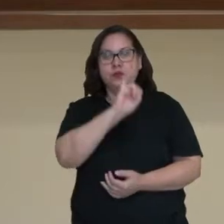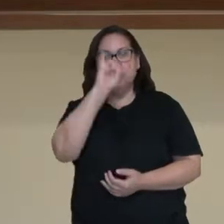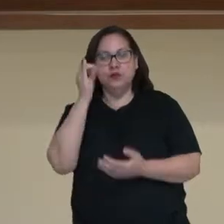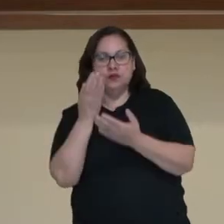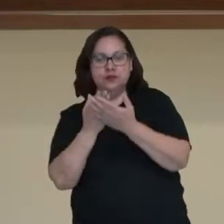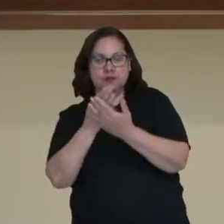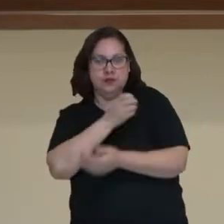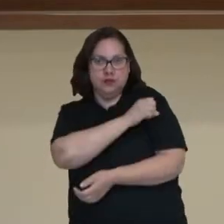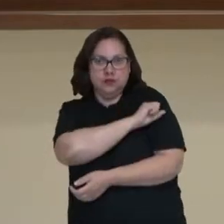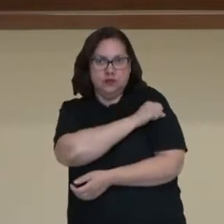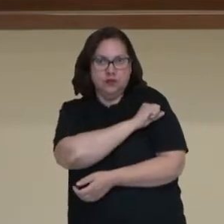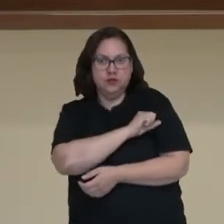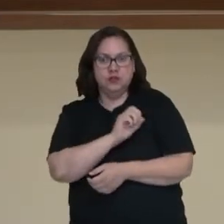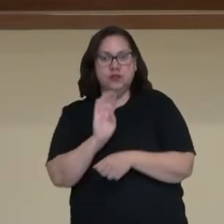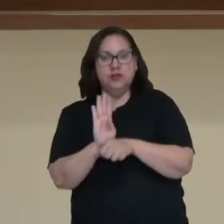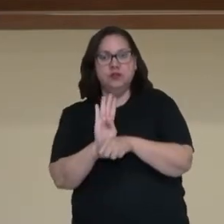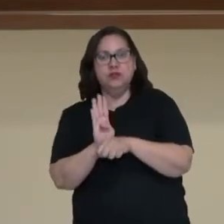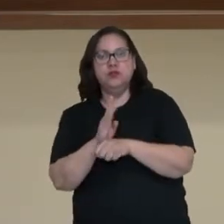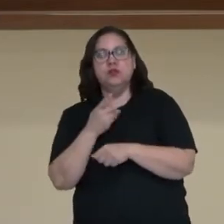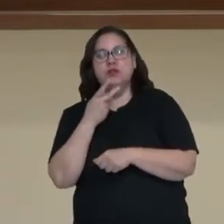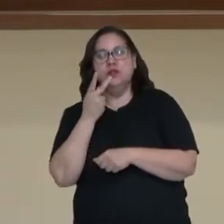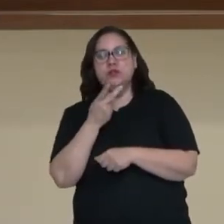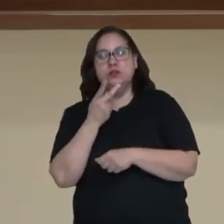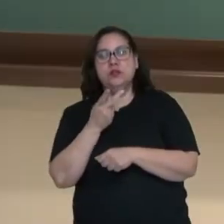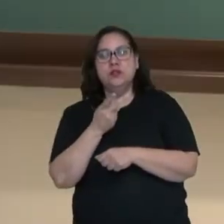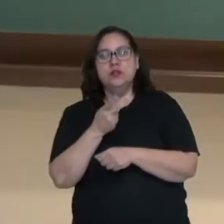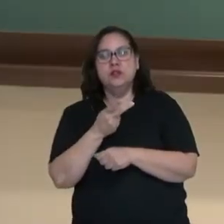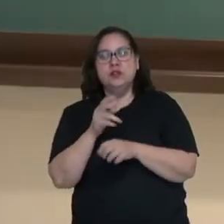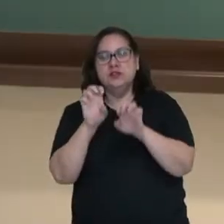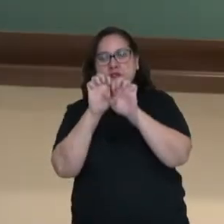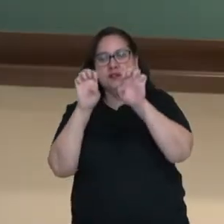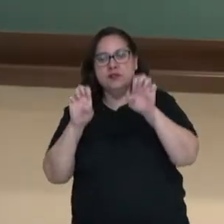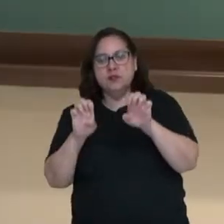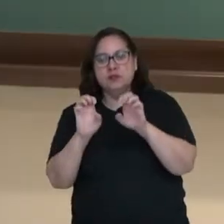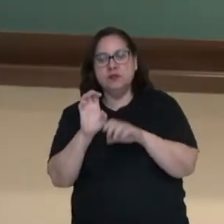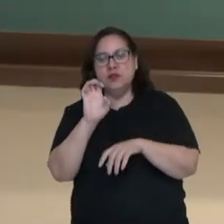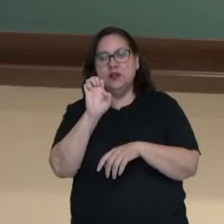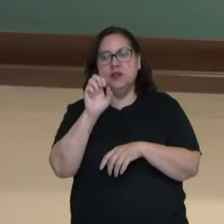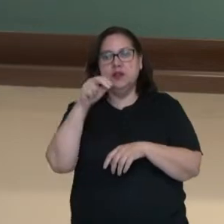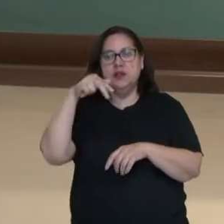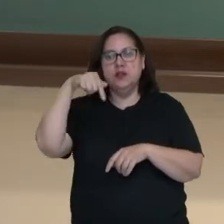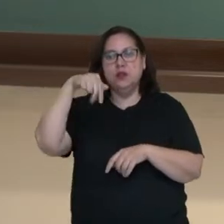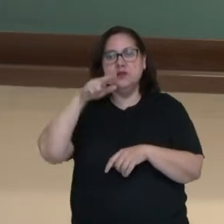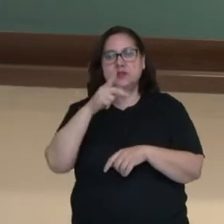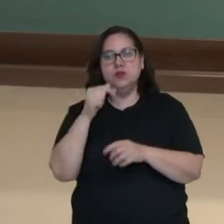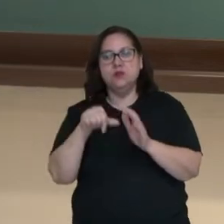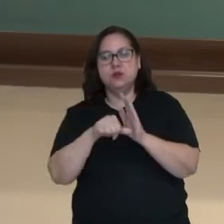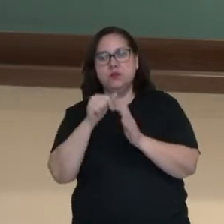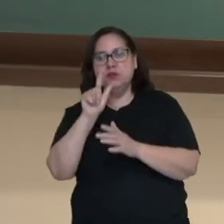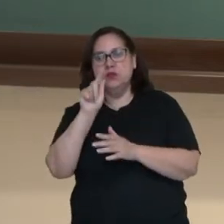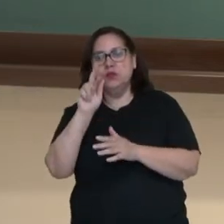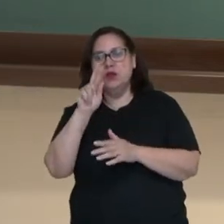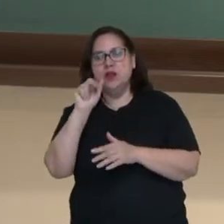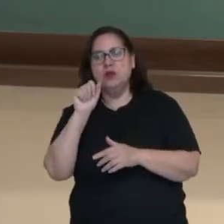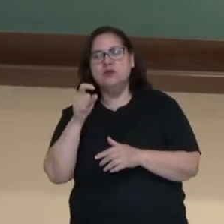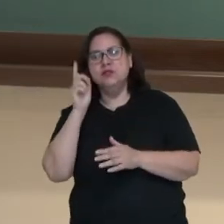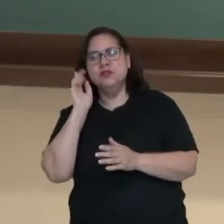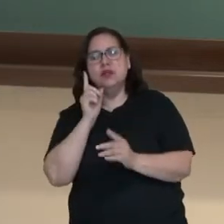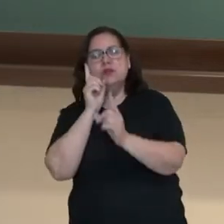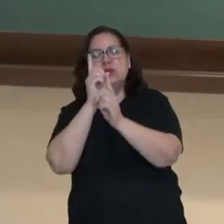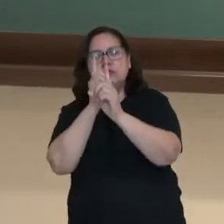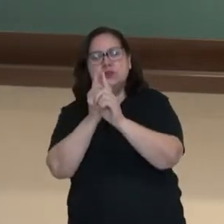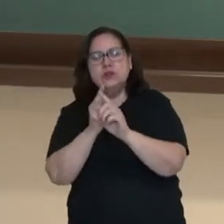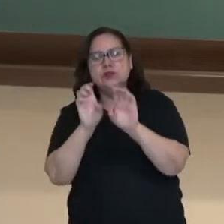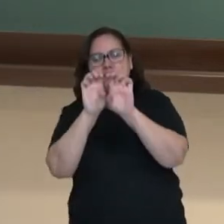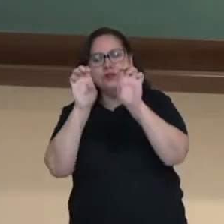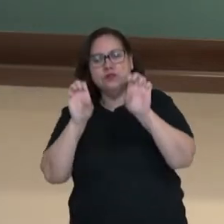Olá, estudantes do 8º ano. Nesse vídeo nós vamos falar sobre sistema de equações de primeiro grau. Você já sabe encontrar a solução